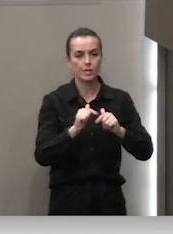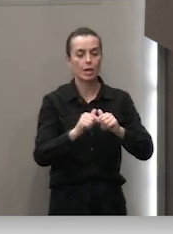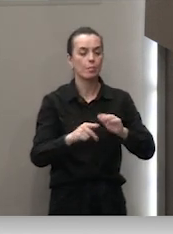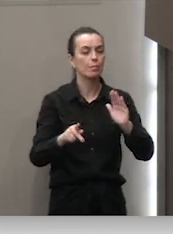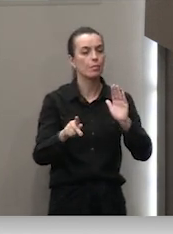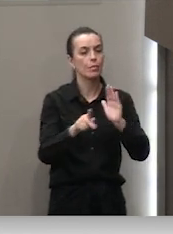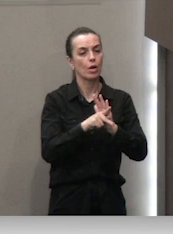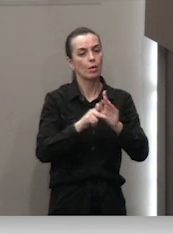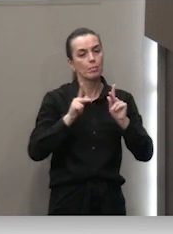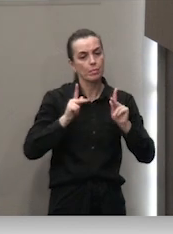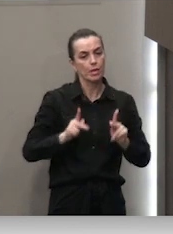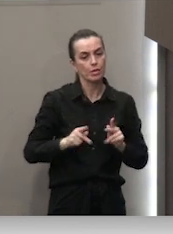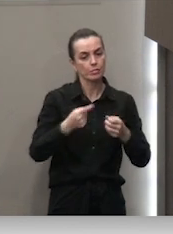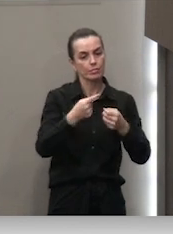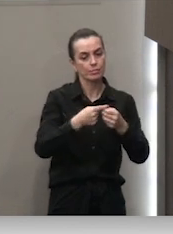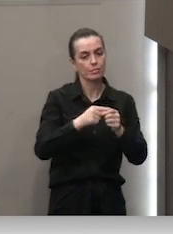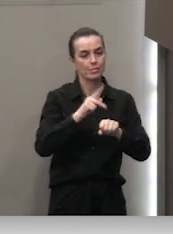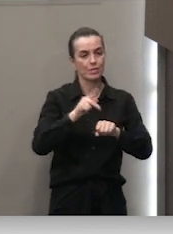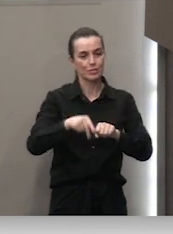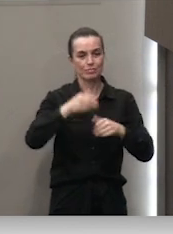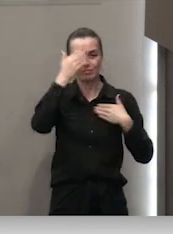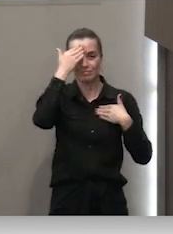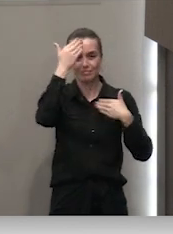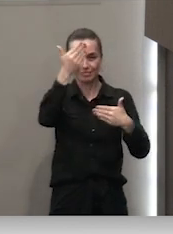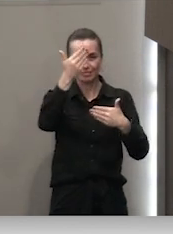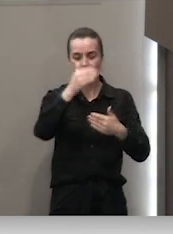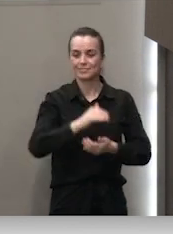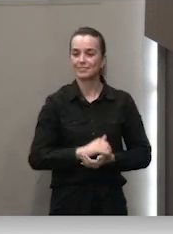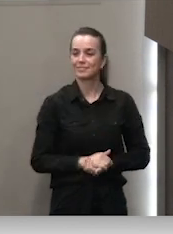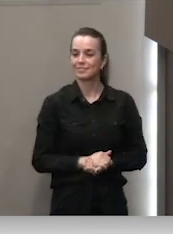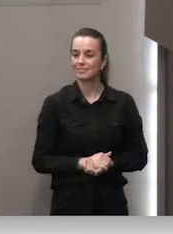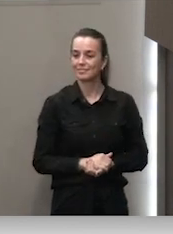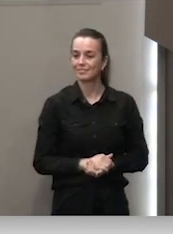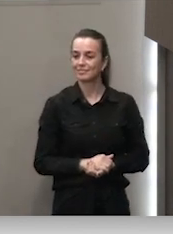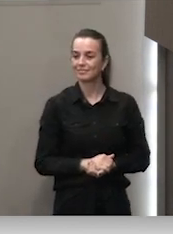município de Passo Fundo. Muito obrigado.